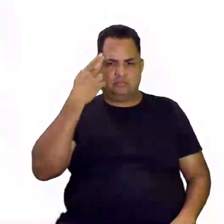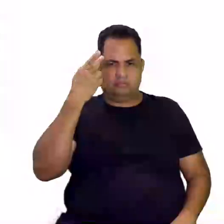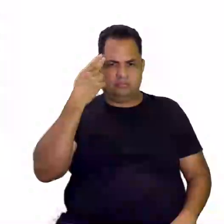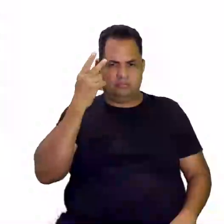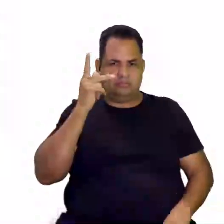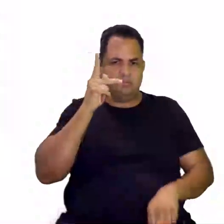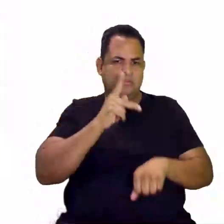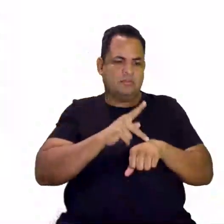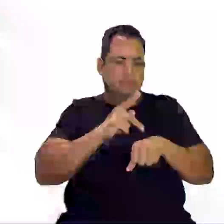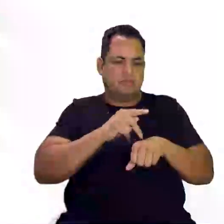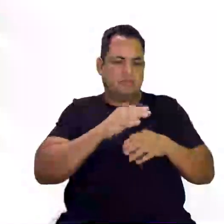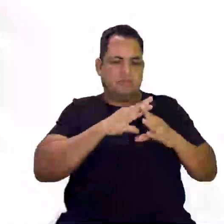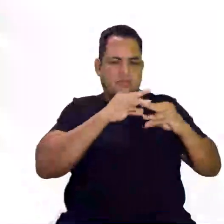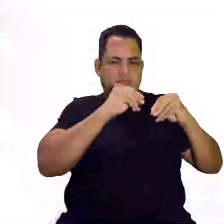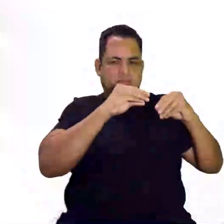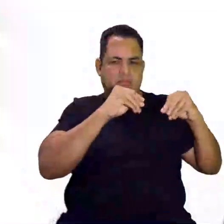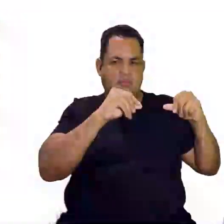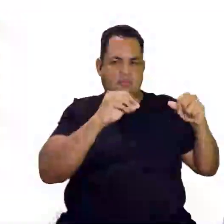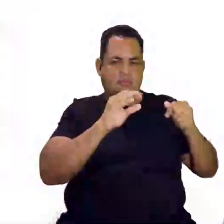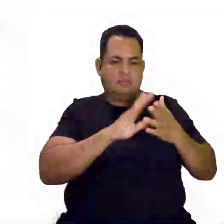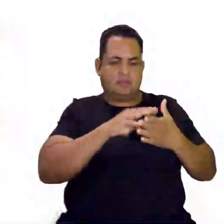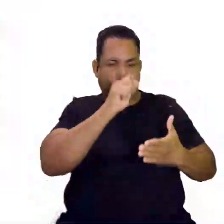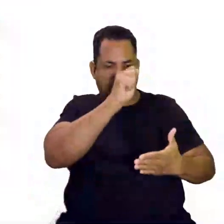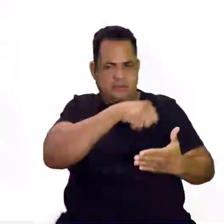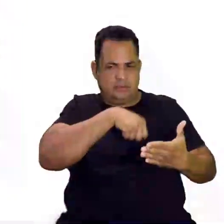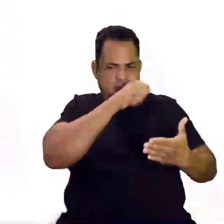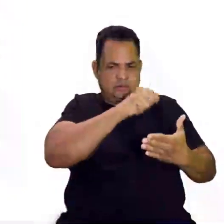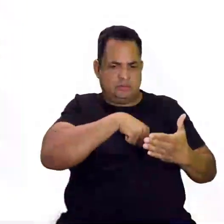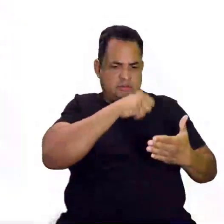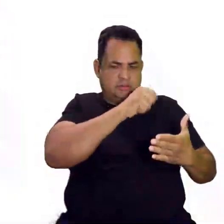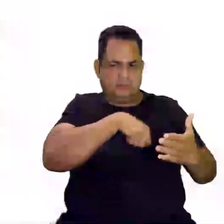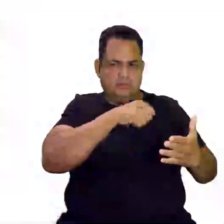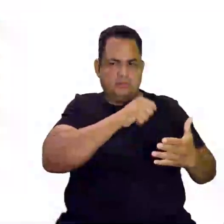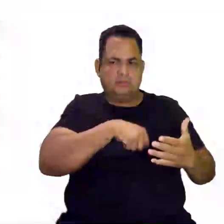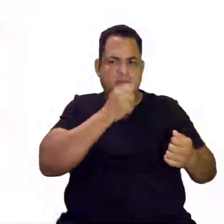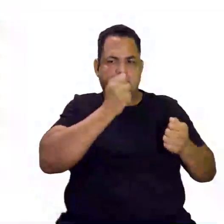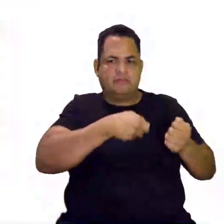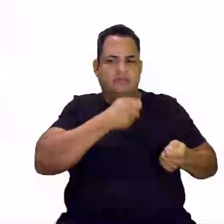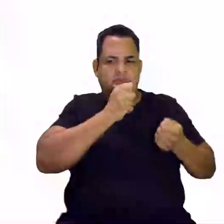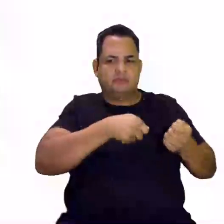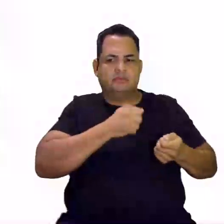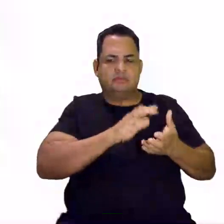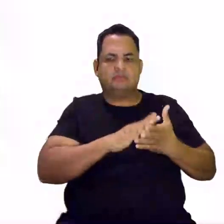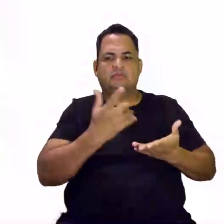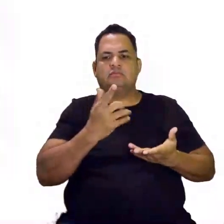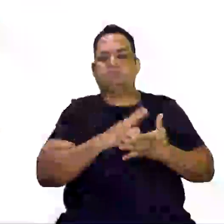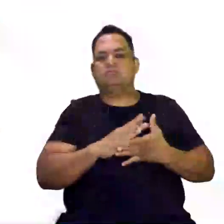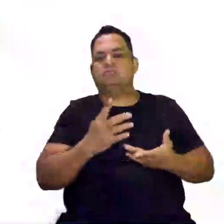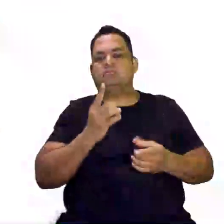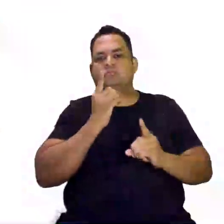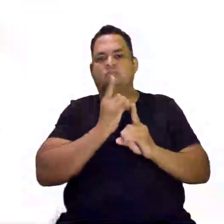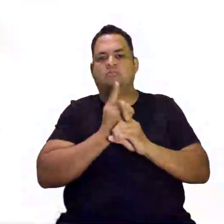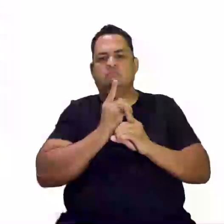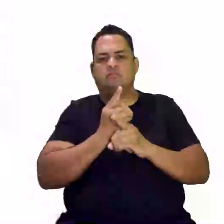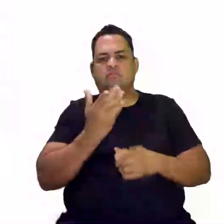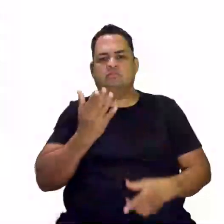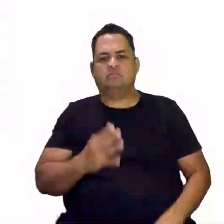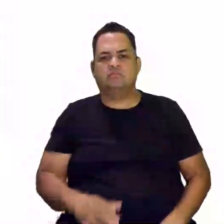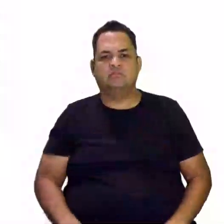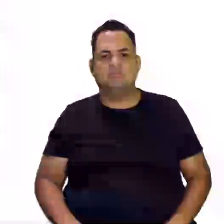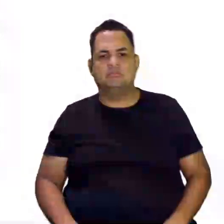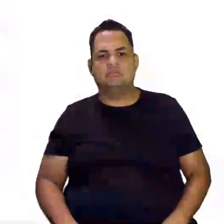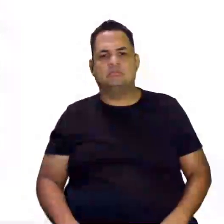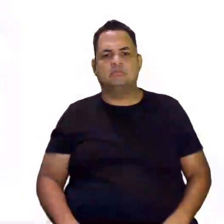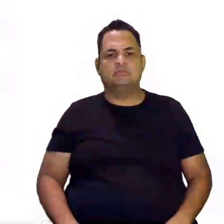nas rochas. E aí quando você vai fazer aquelas escavações, você acaba encontrando esses achados aqui belíssimos. Nem sempre, gente, você